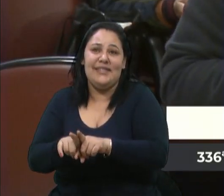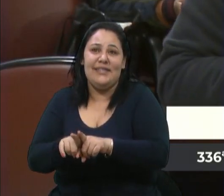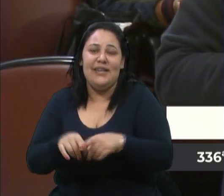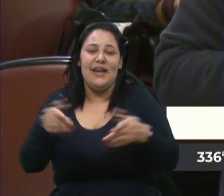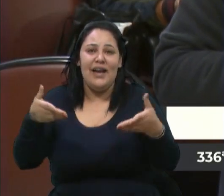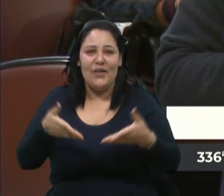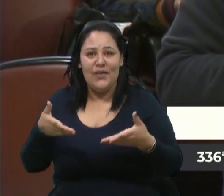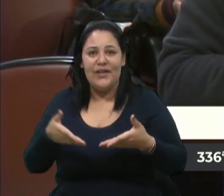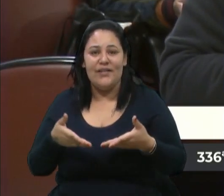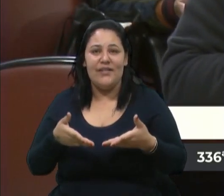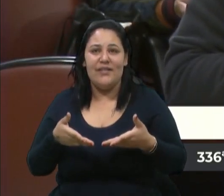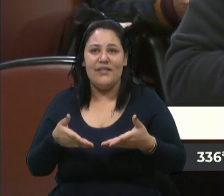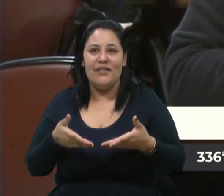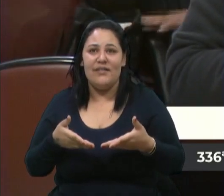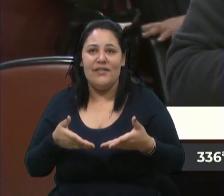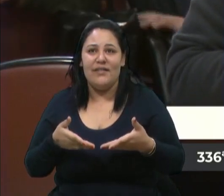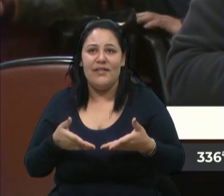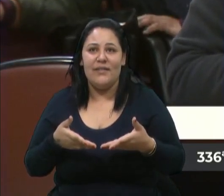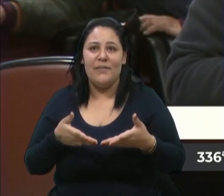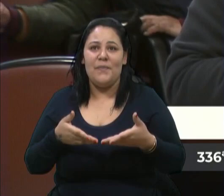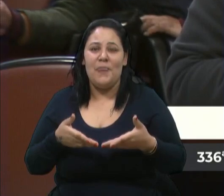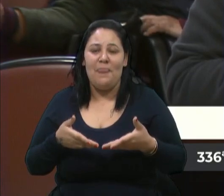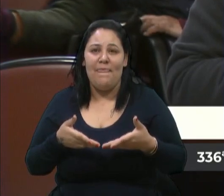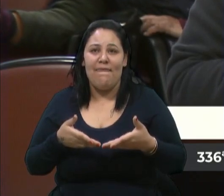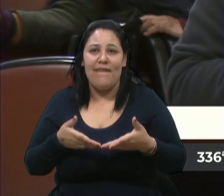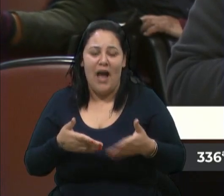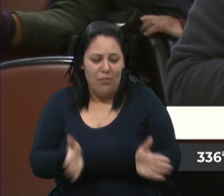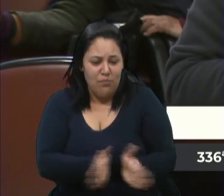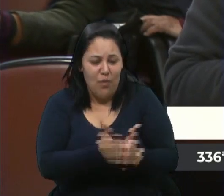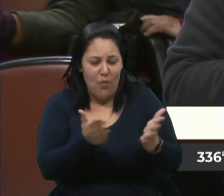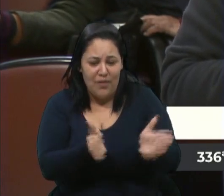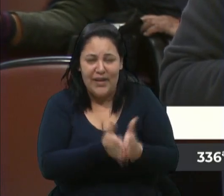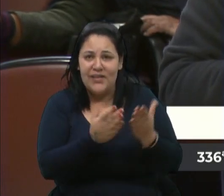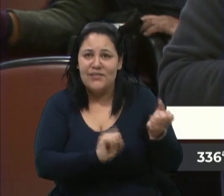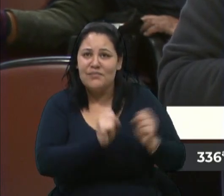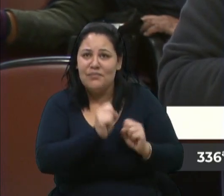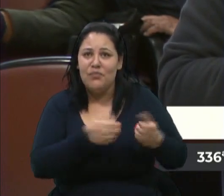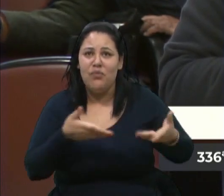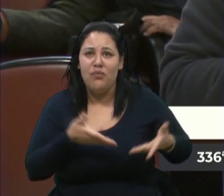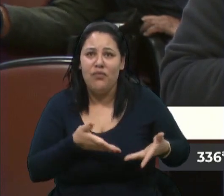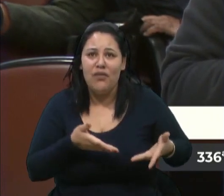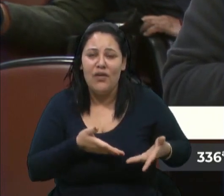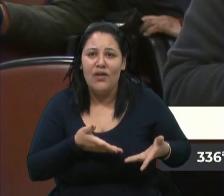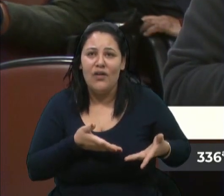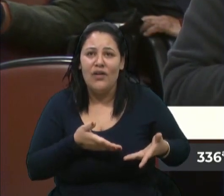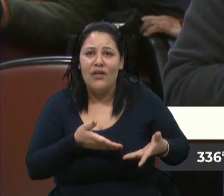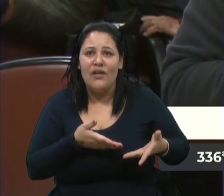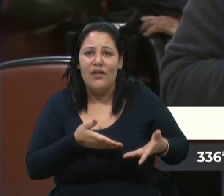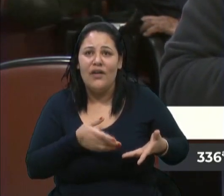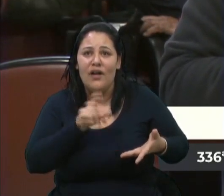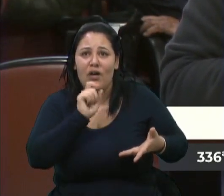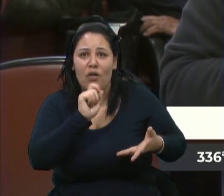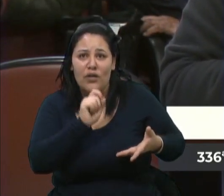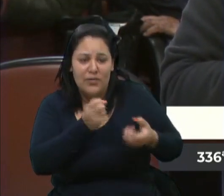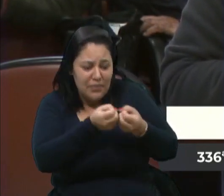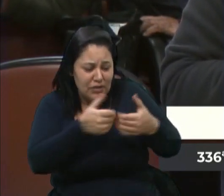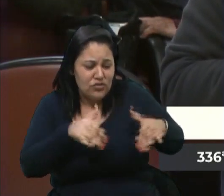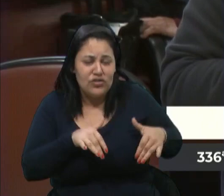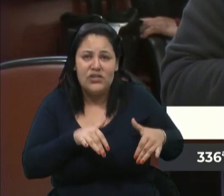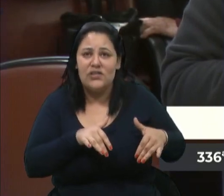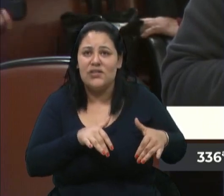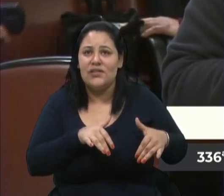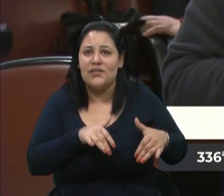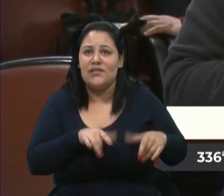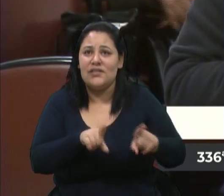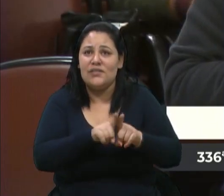Agora, sabe, a falência das instituições hoje é o que está ocasionando essa